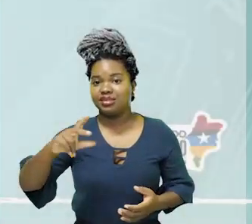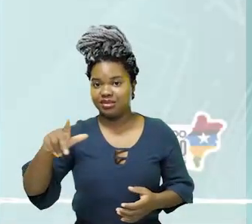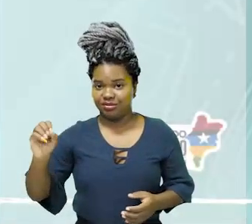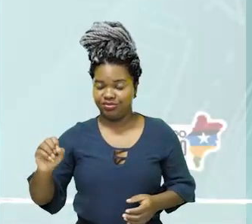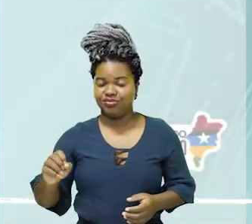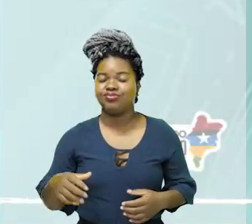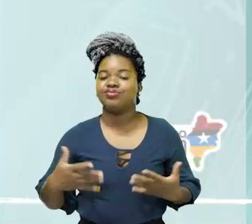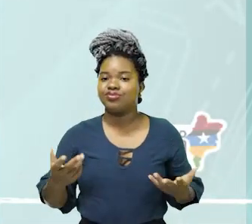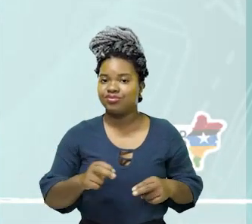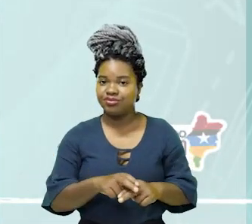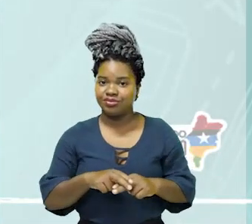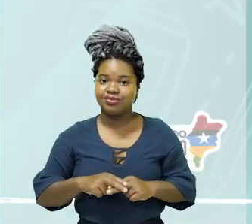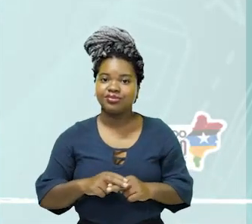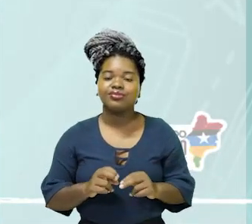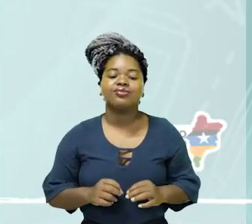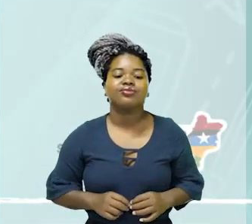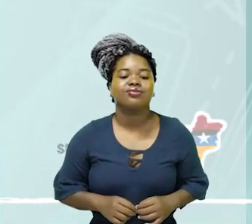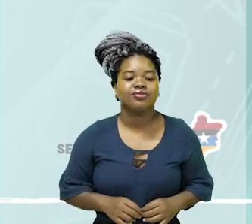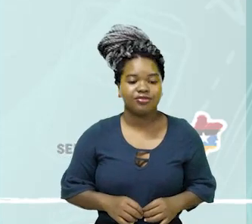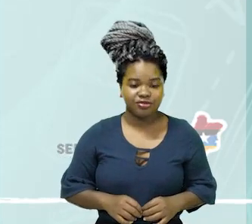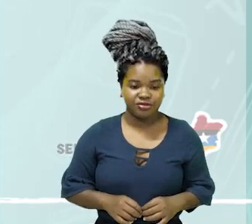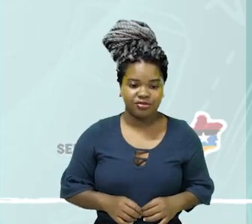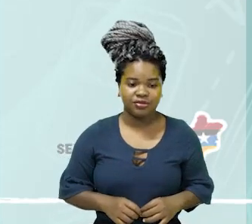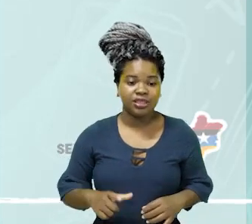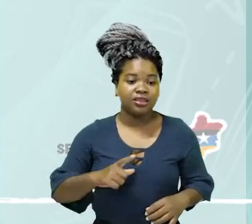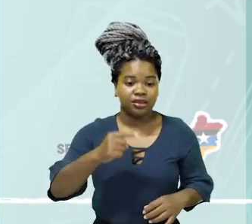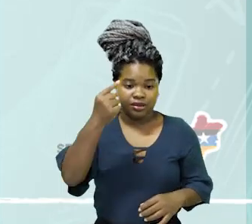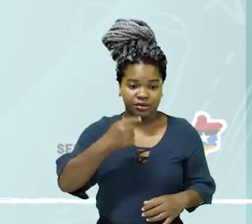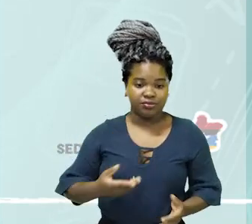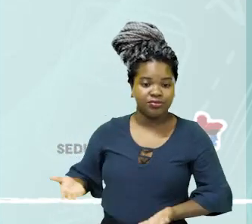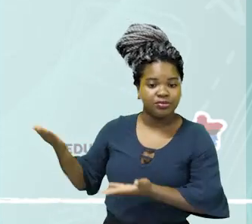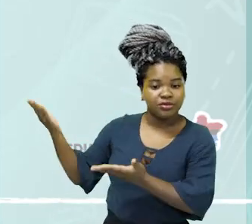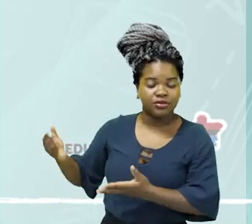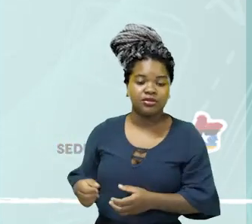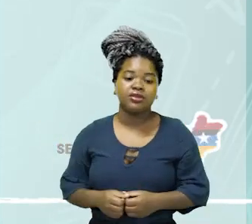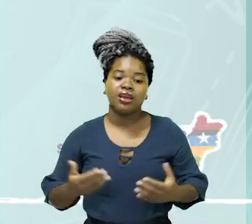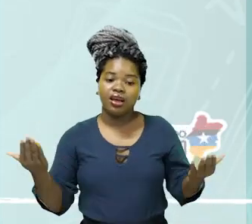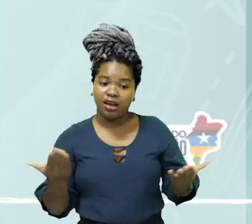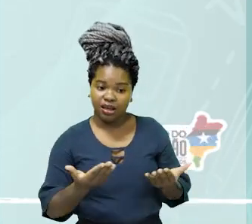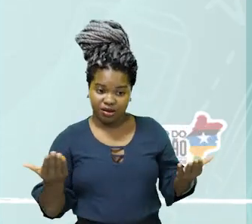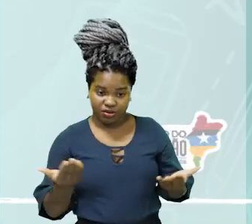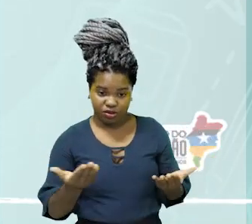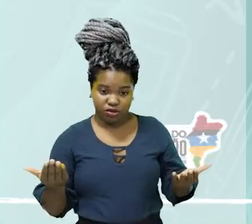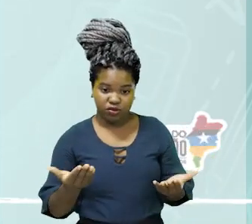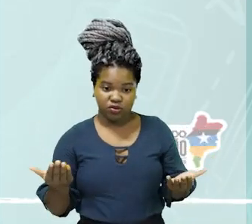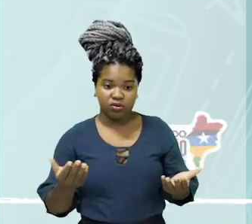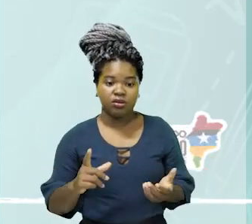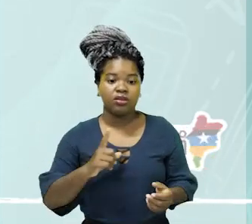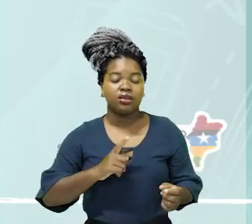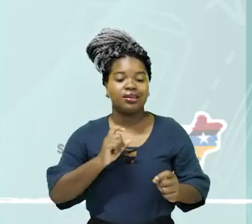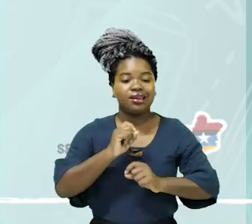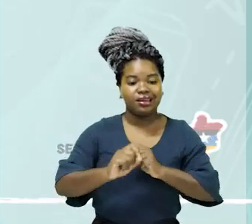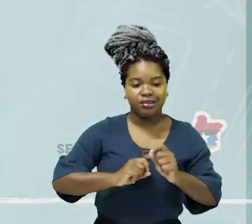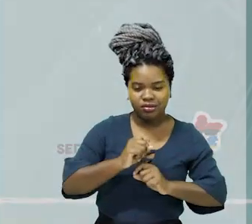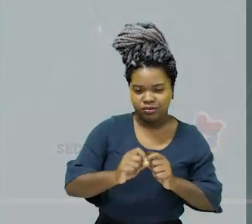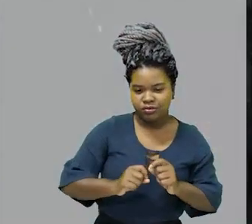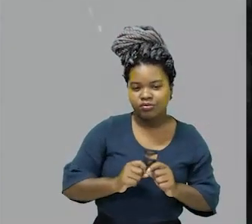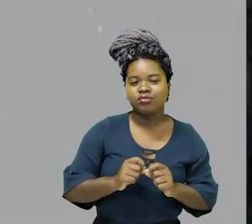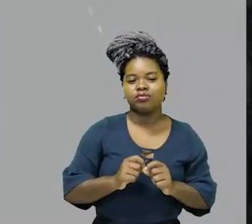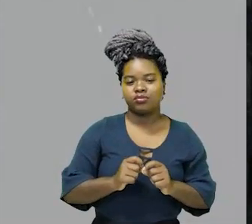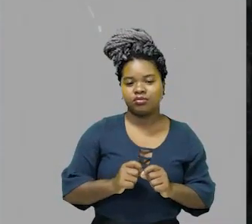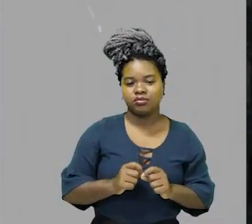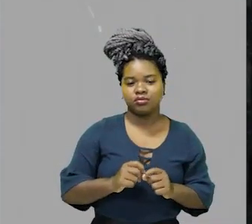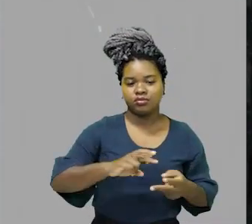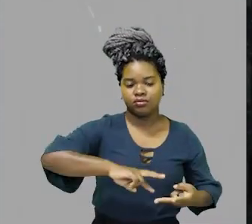semiconservativa. Ok? E aí, pessoal, como a gente já começou a ver no primeiro, lá no dogma central, que o